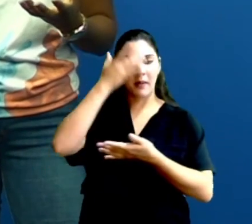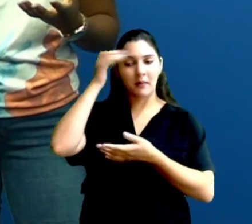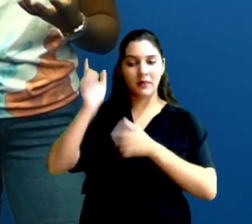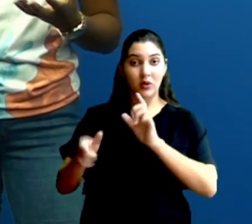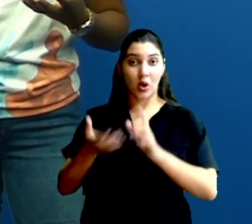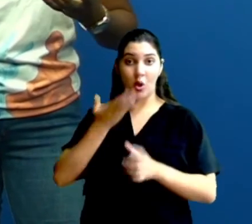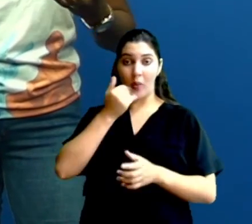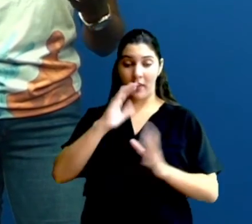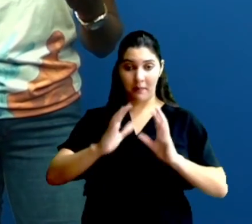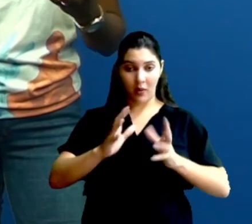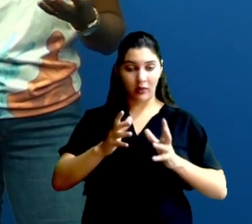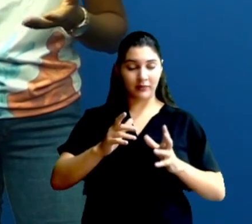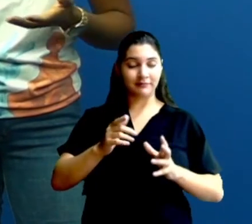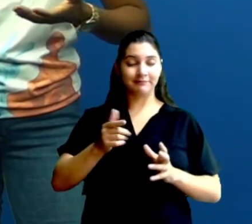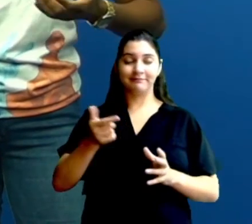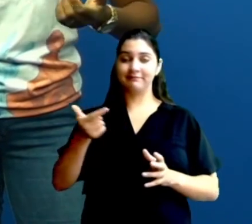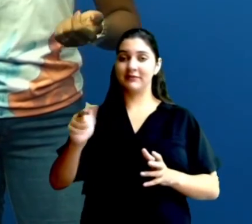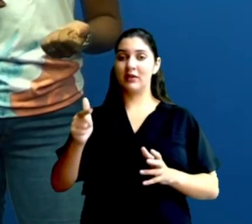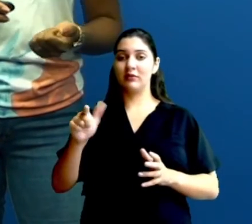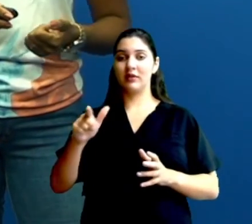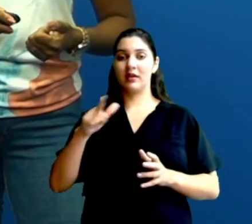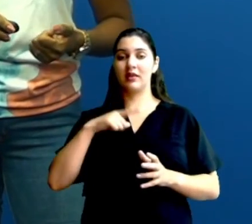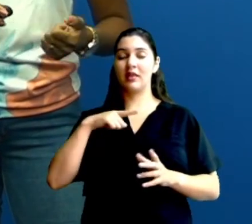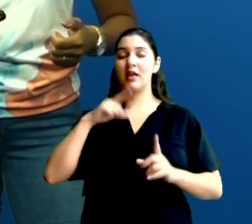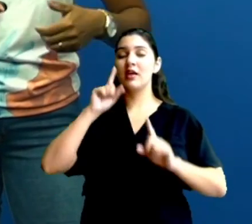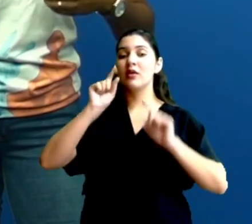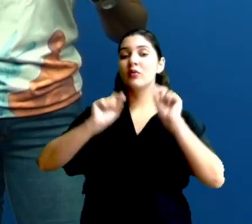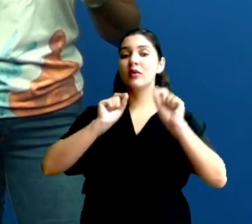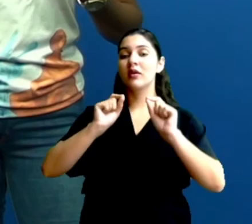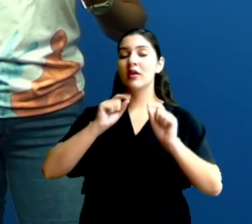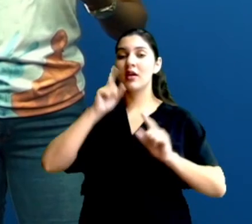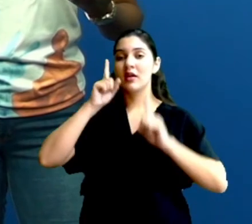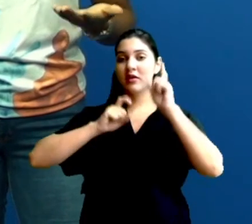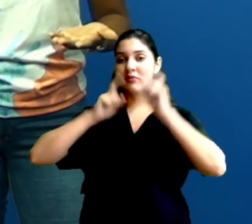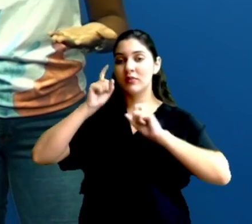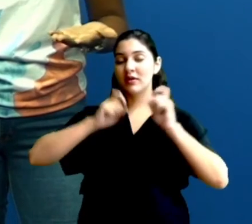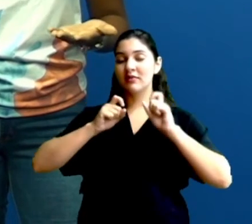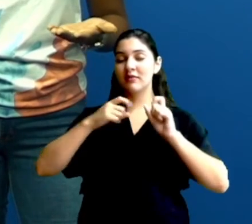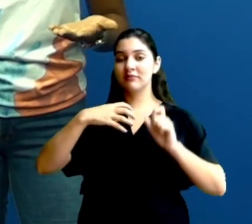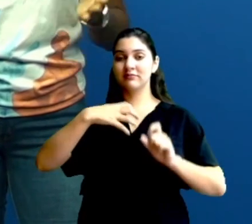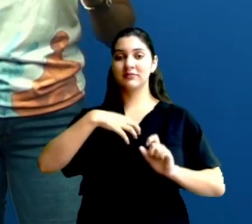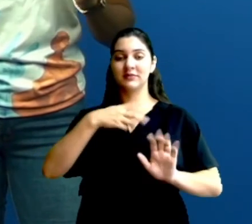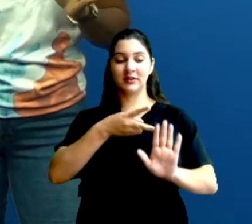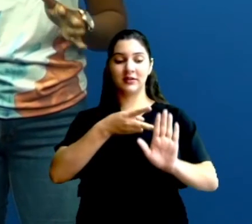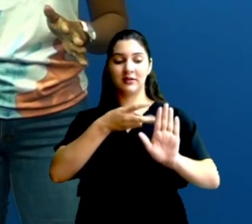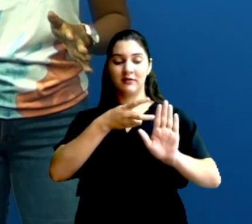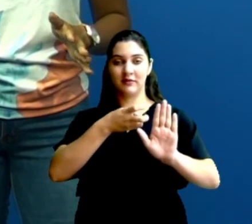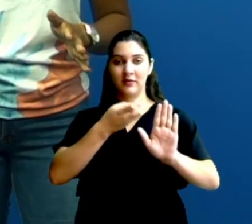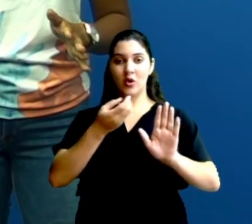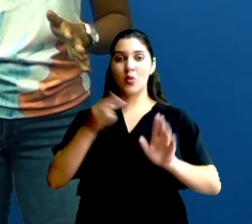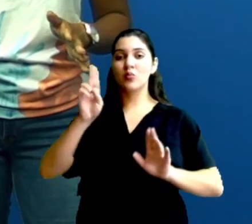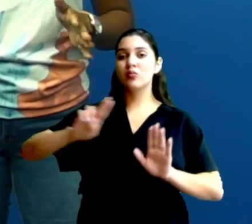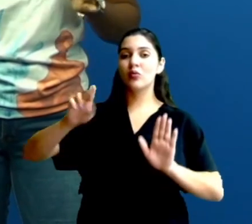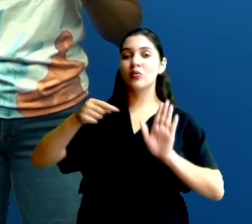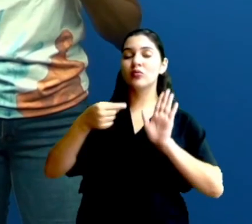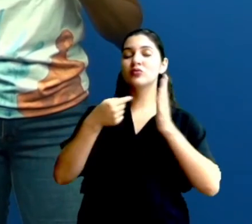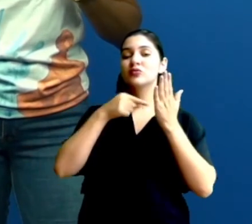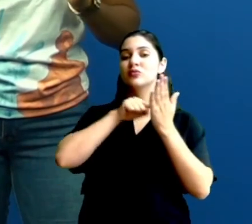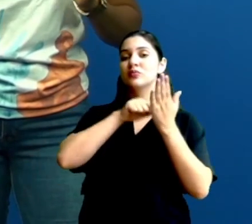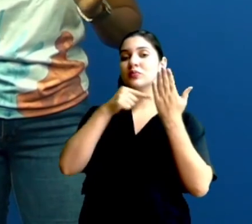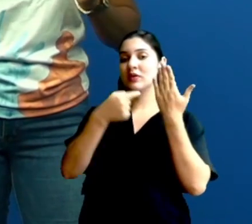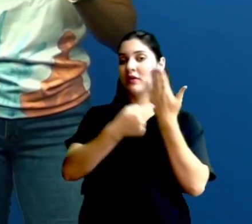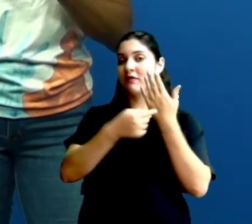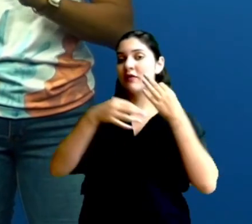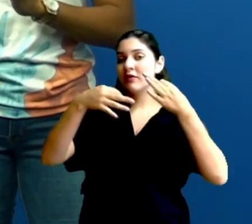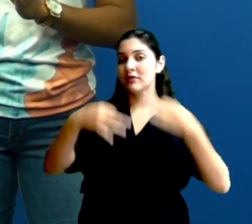não tem. Então a gente vem aí com uma expressão com um sentido figurado, um uso metafórico, tá? Então não